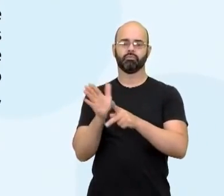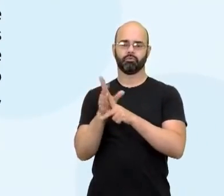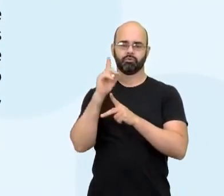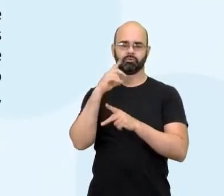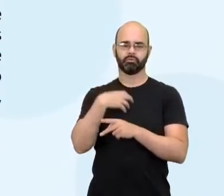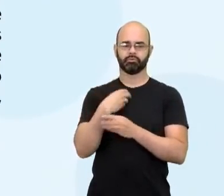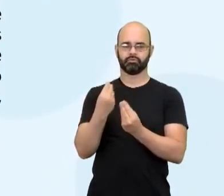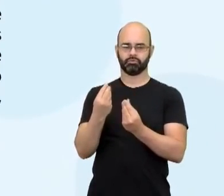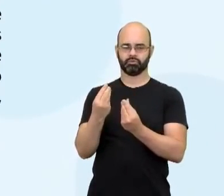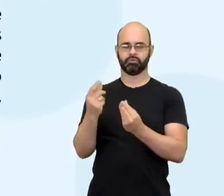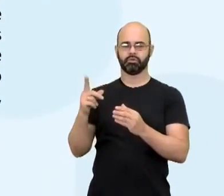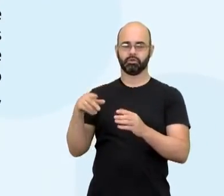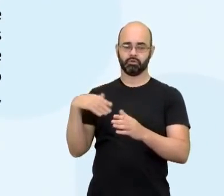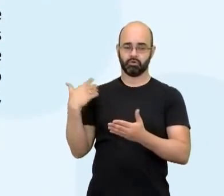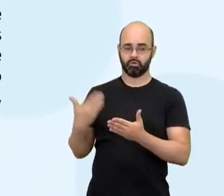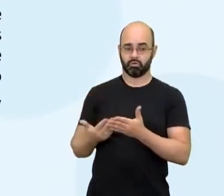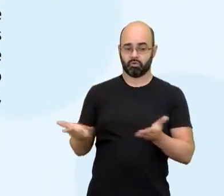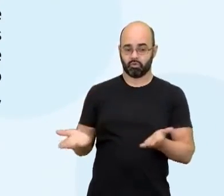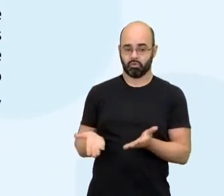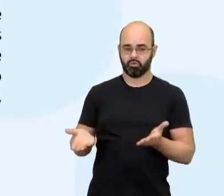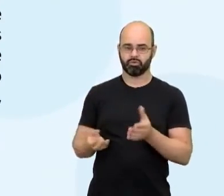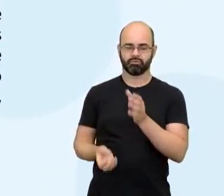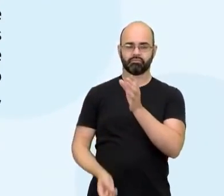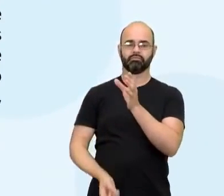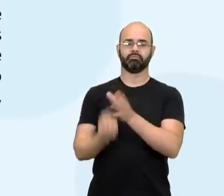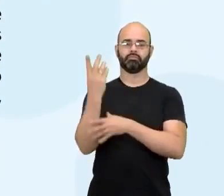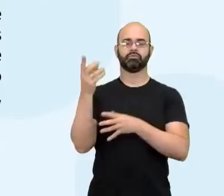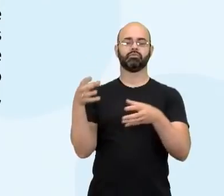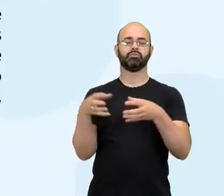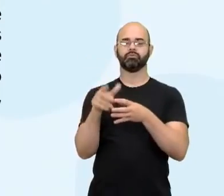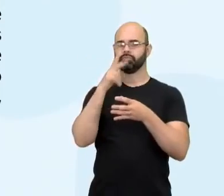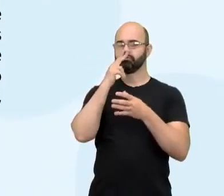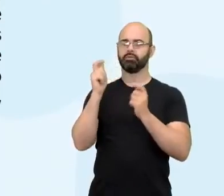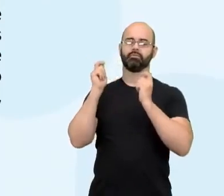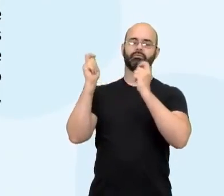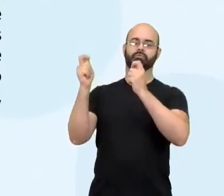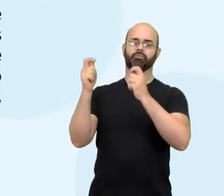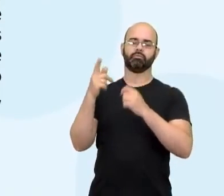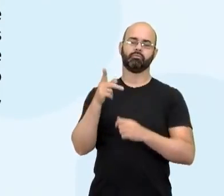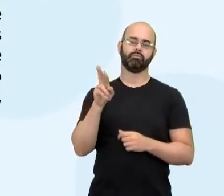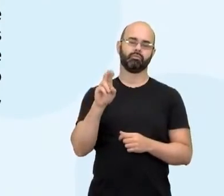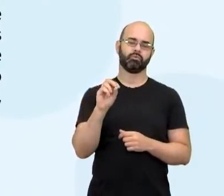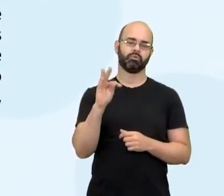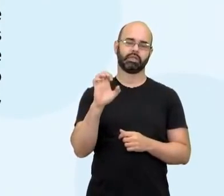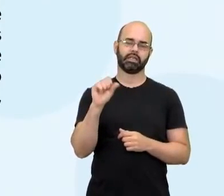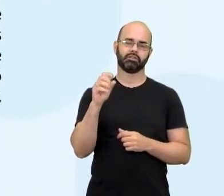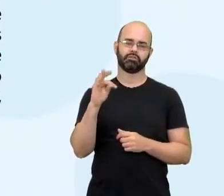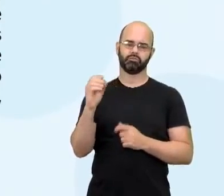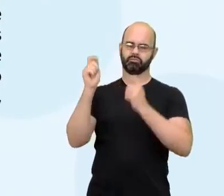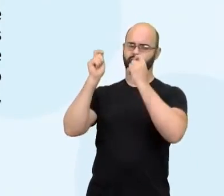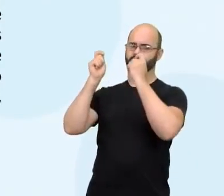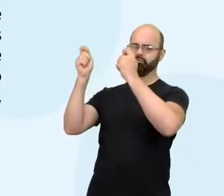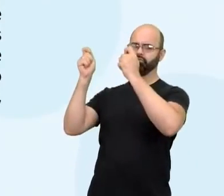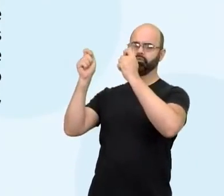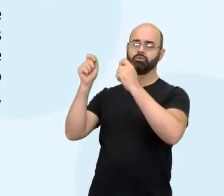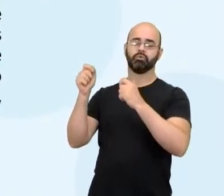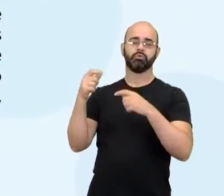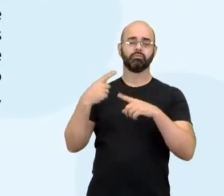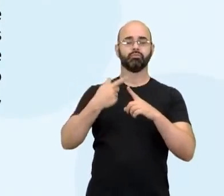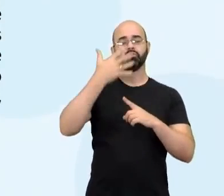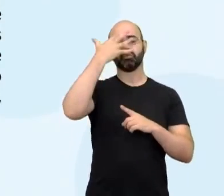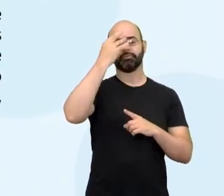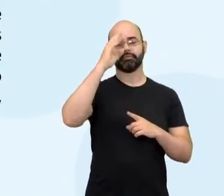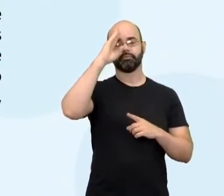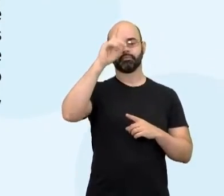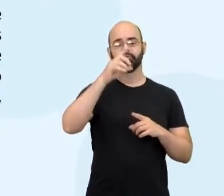formas atuais surge como arte de protesto, com a função social de